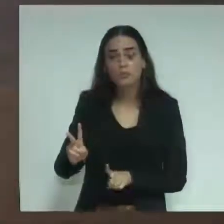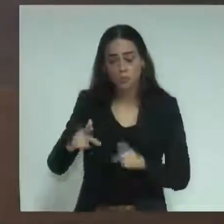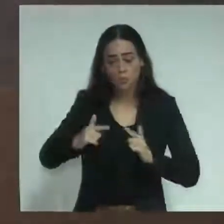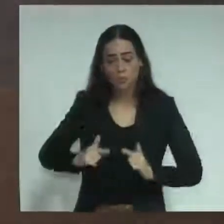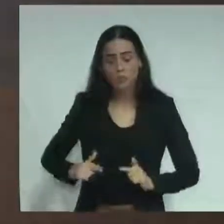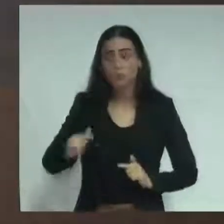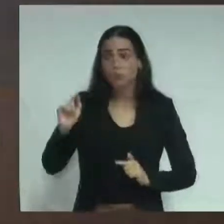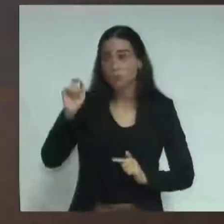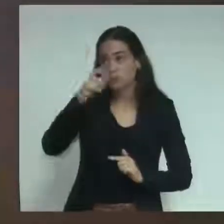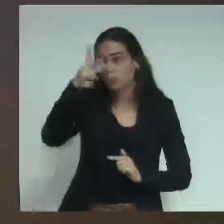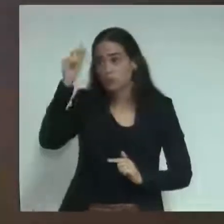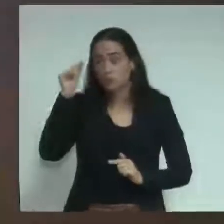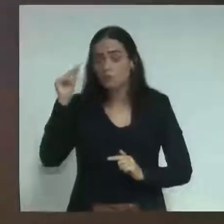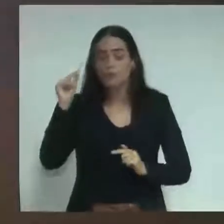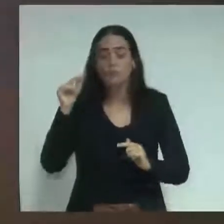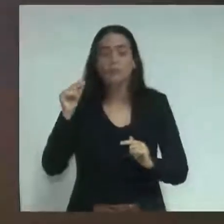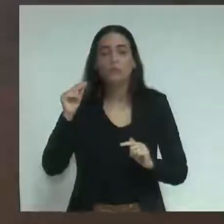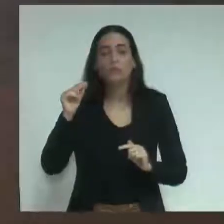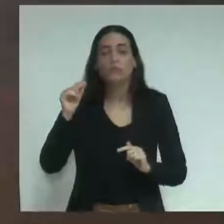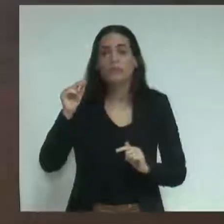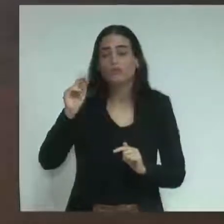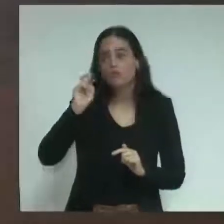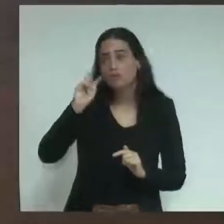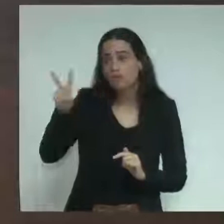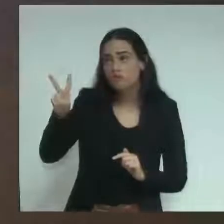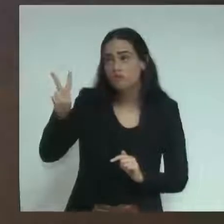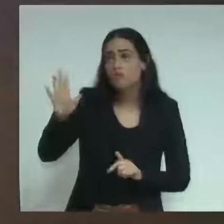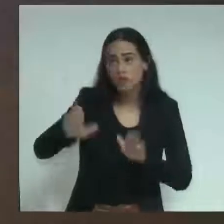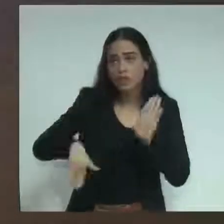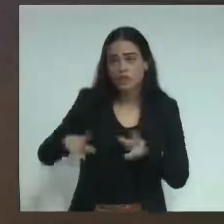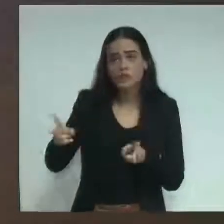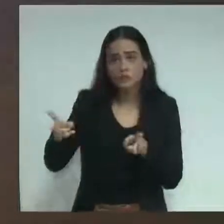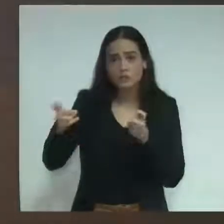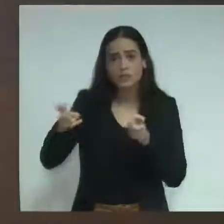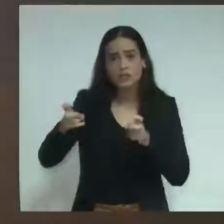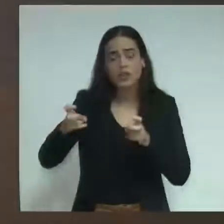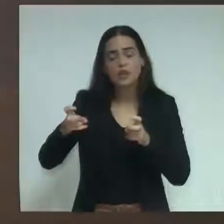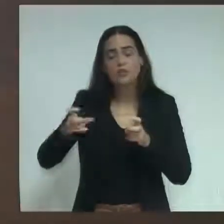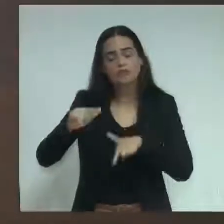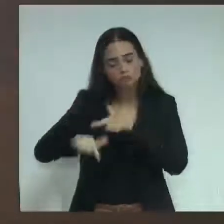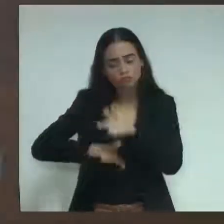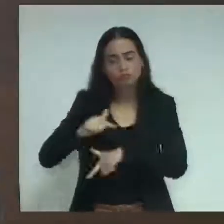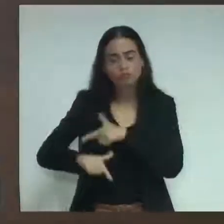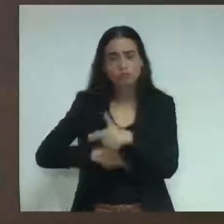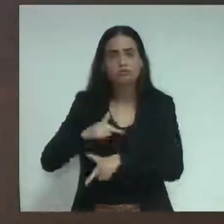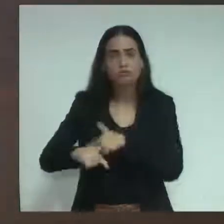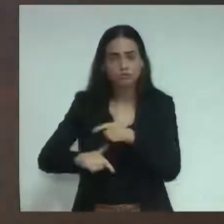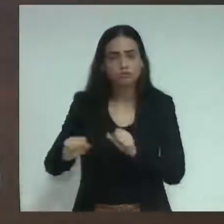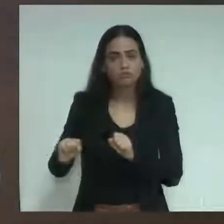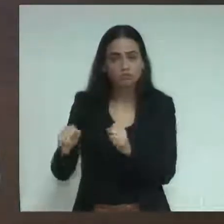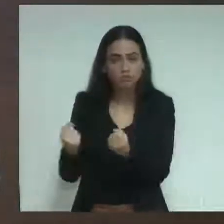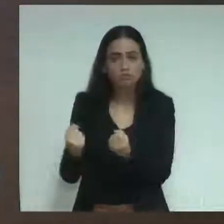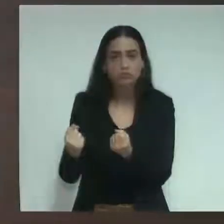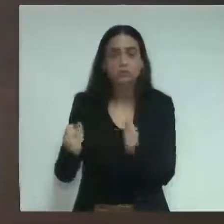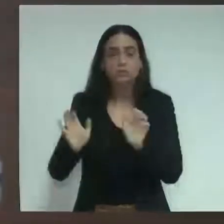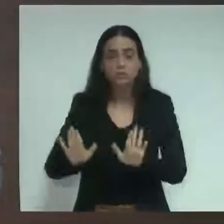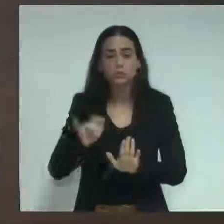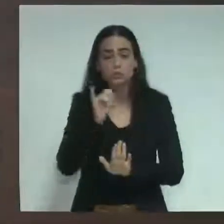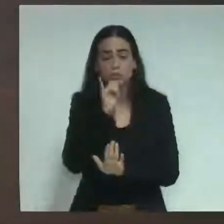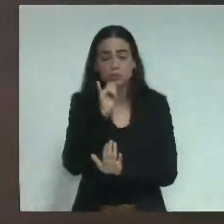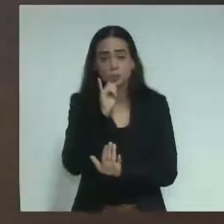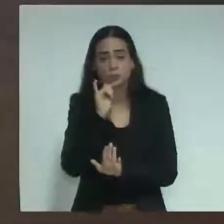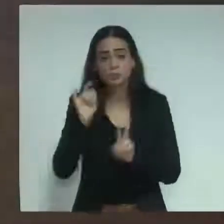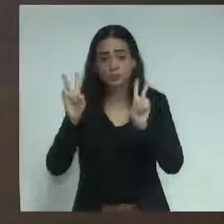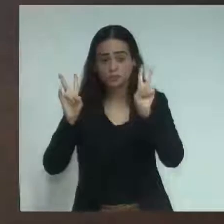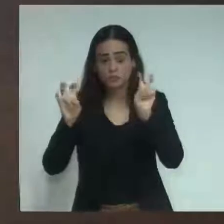uma movimentação, não é, da Prefeitura, mas me preocupa quando uma questão tão importante